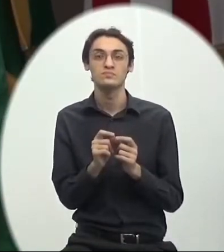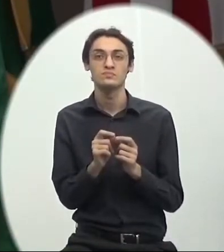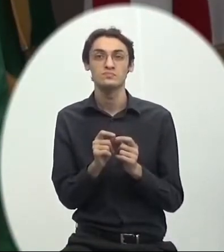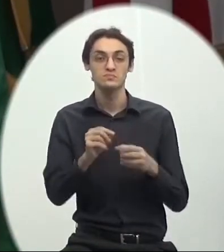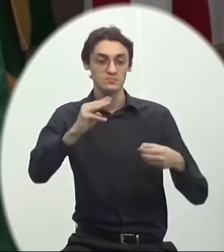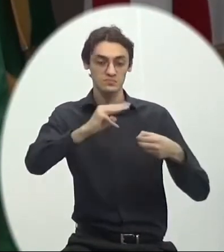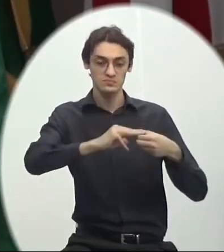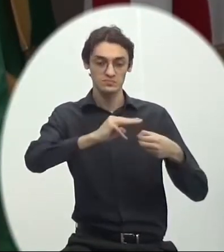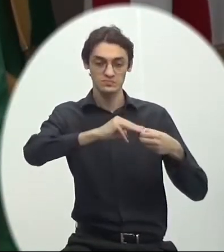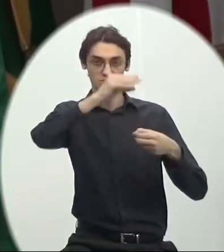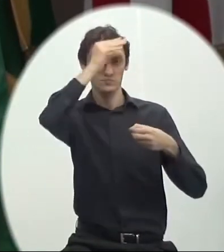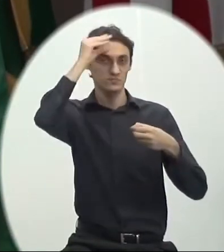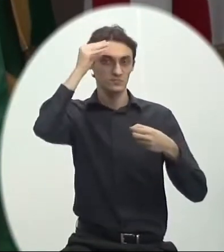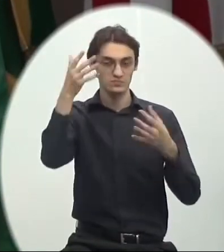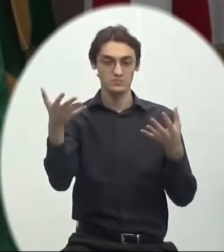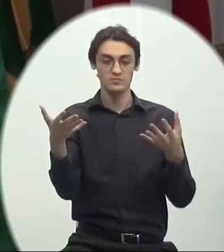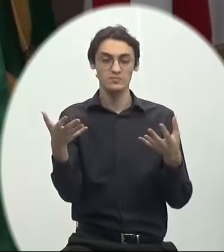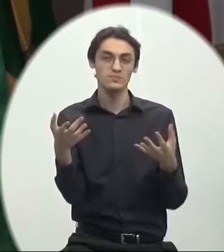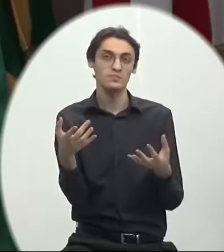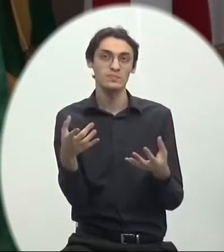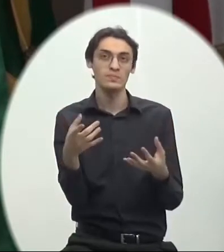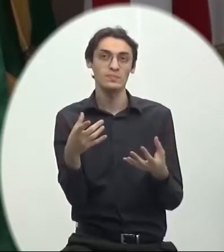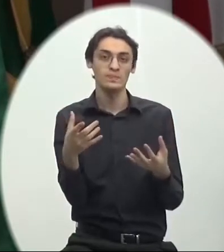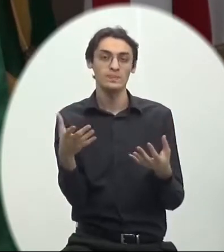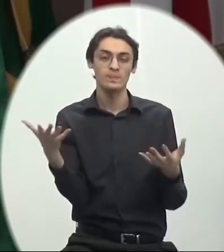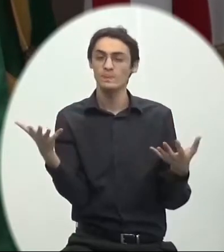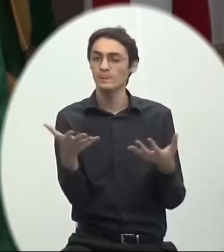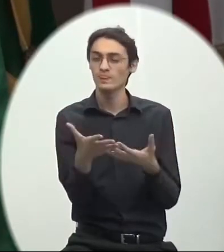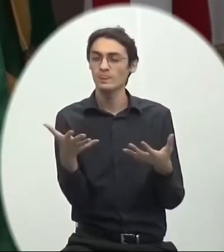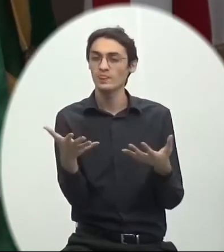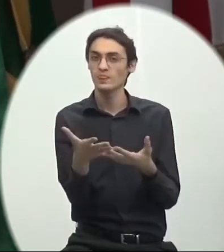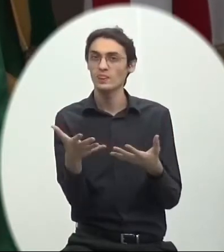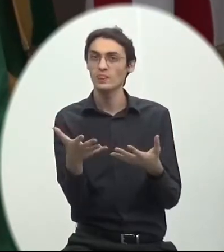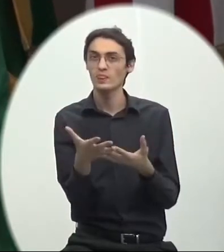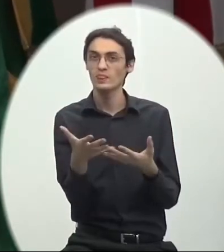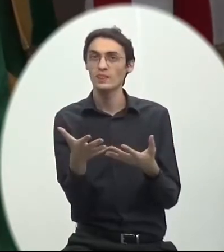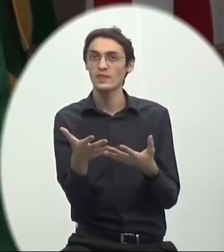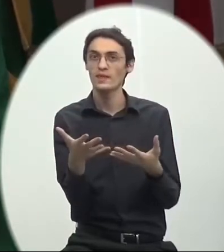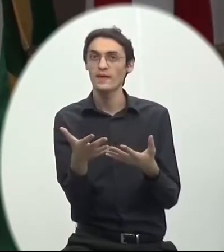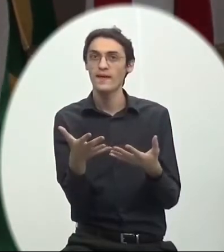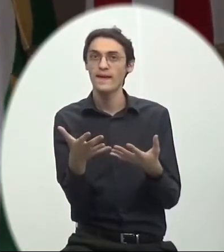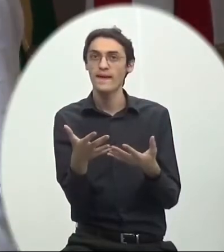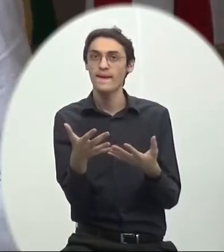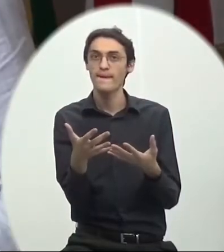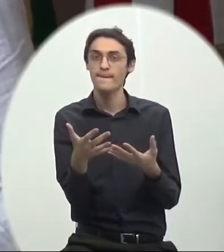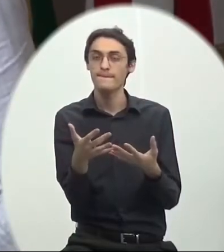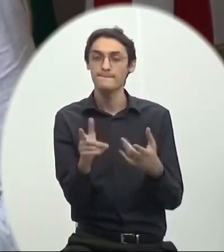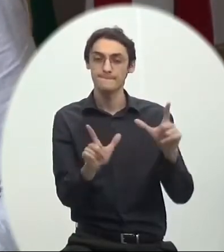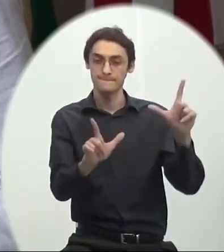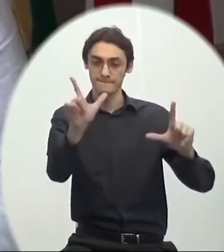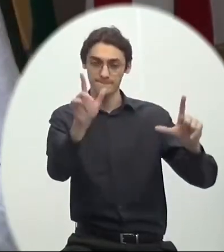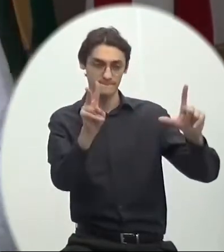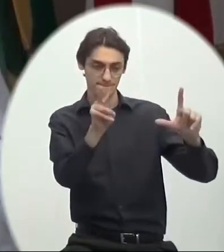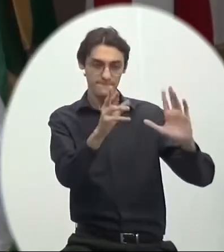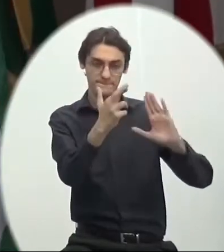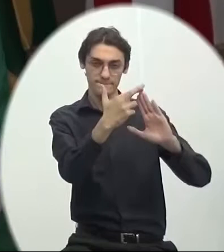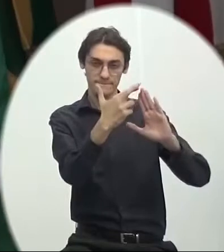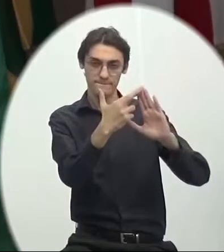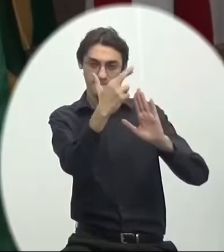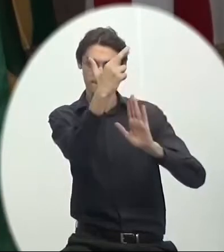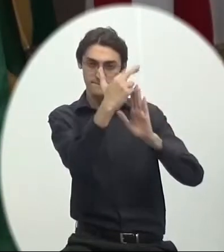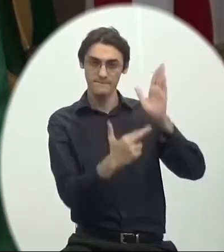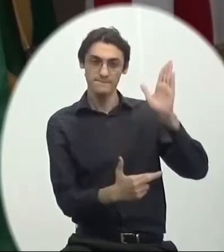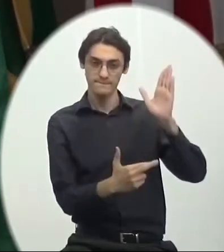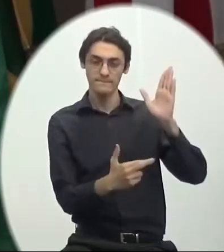hoje, estava vendo alguns relatórios do mês de